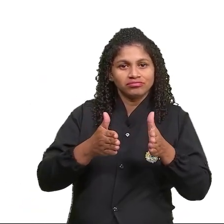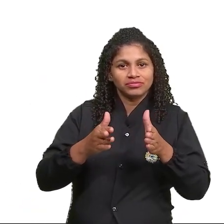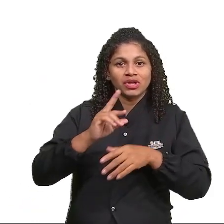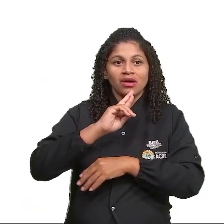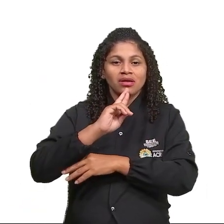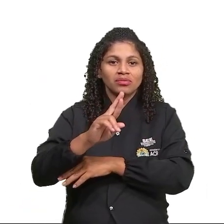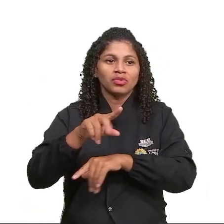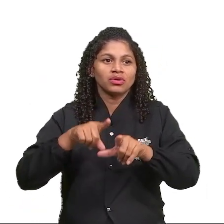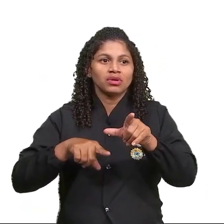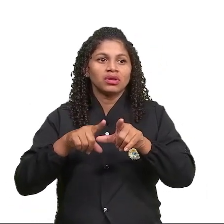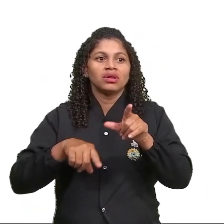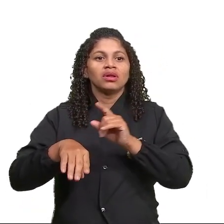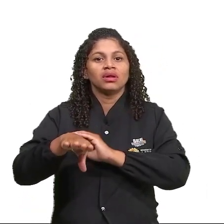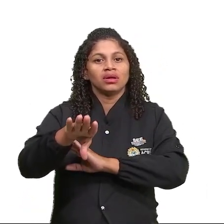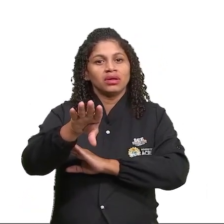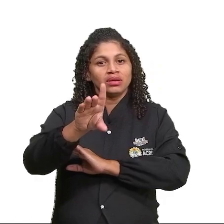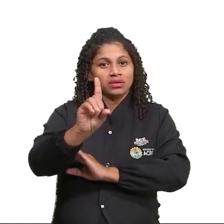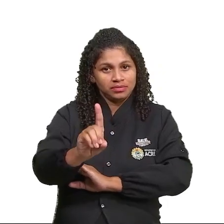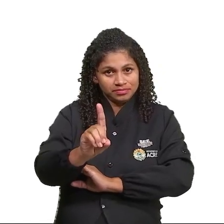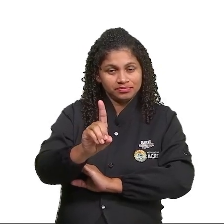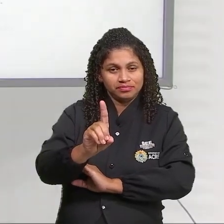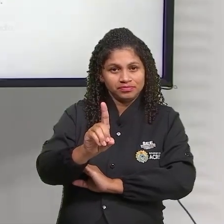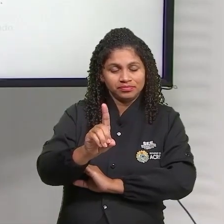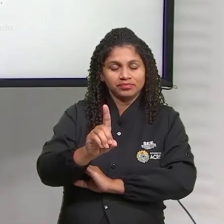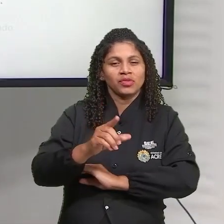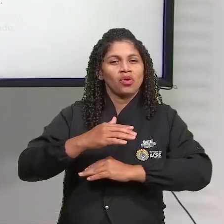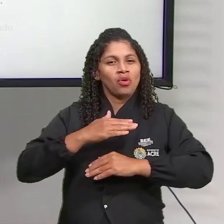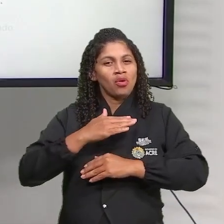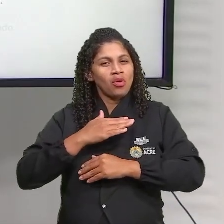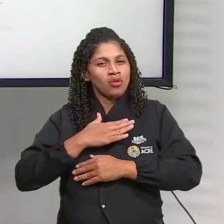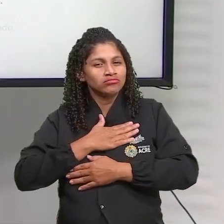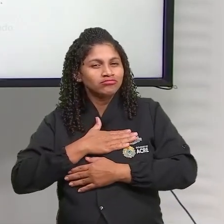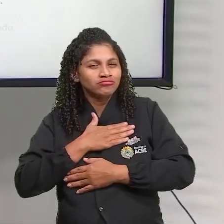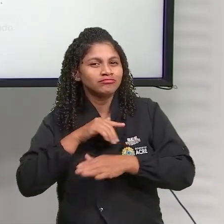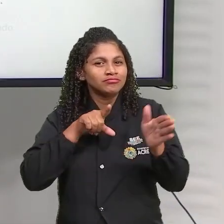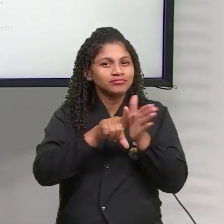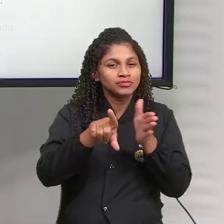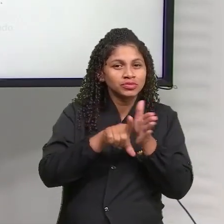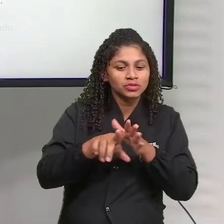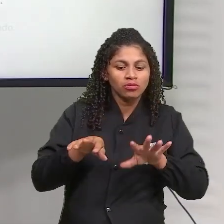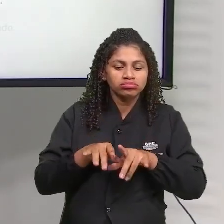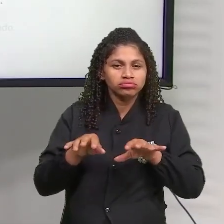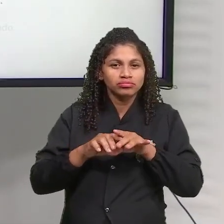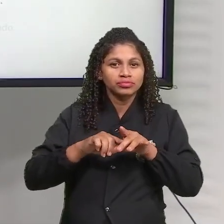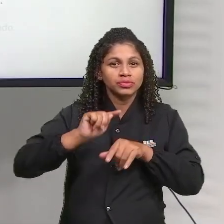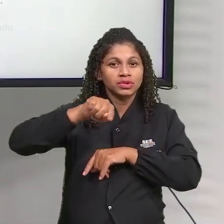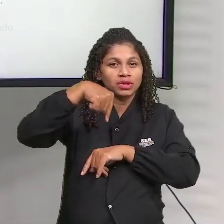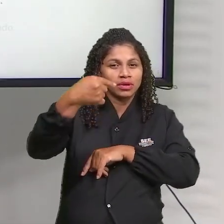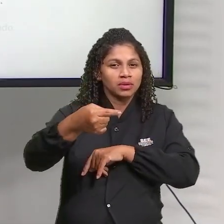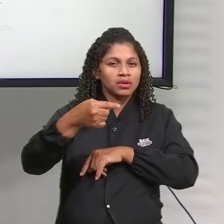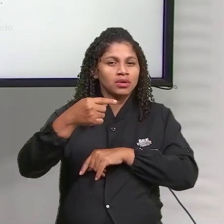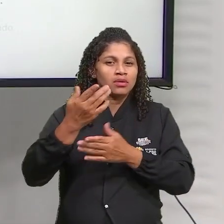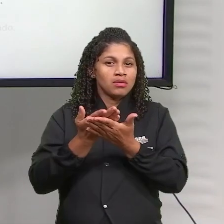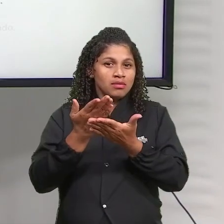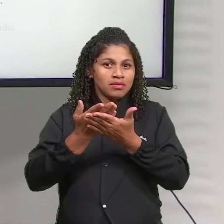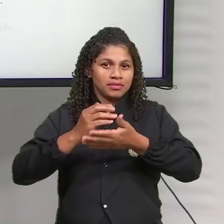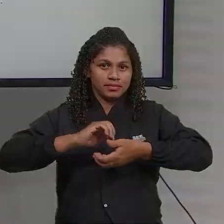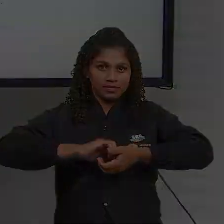letra D. Se gostou das questões, tem alguma dúvida, deixa aqui nos comentários que eu te vejo na próxima aula. Tchau, tchau!